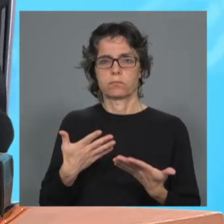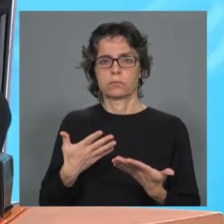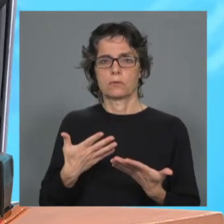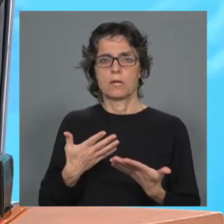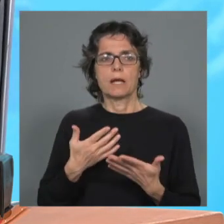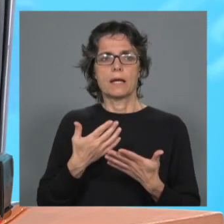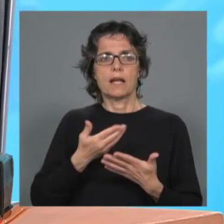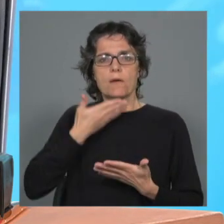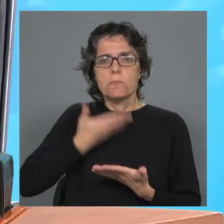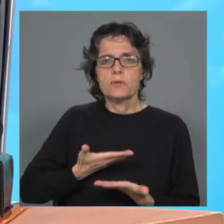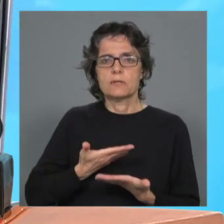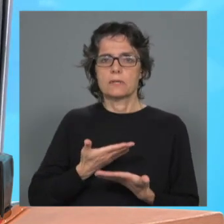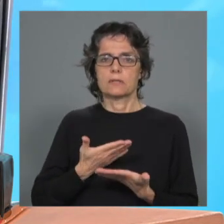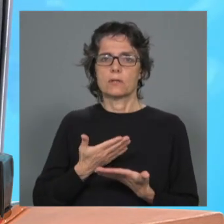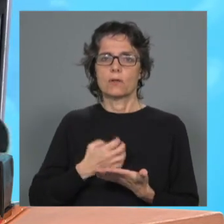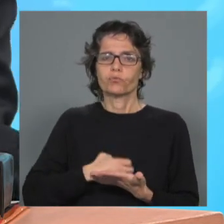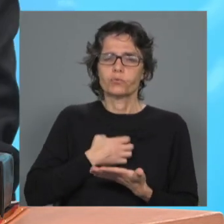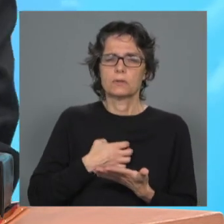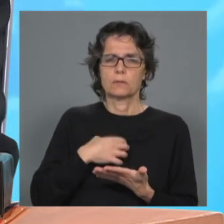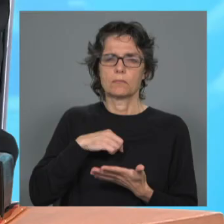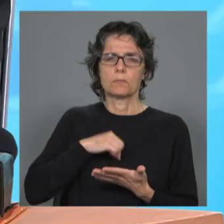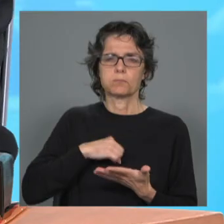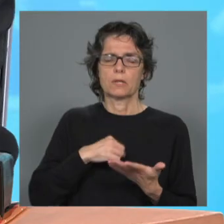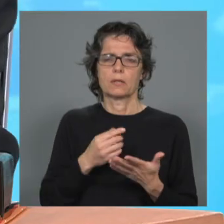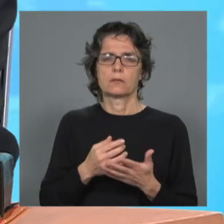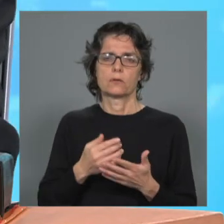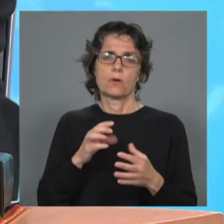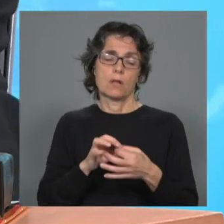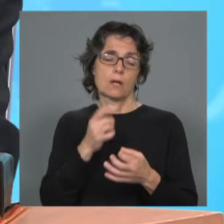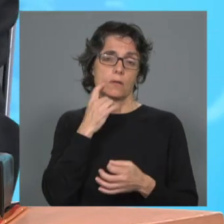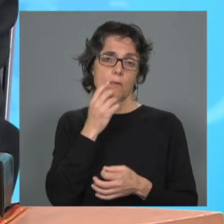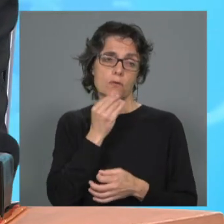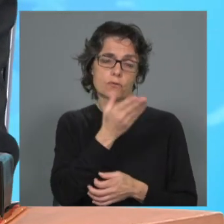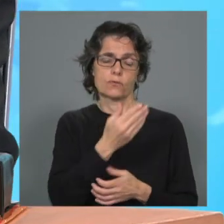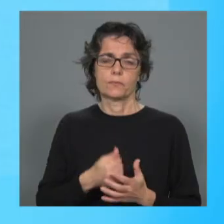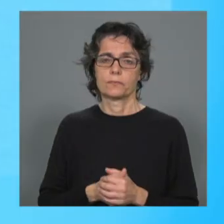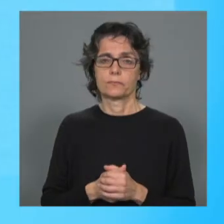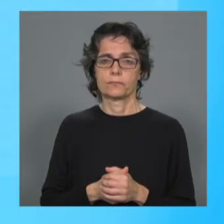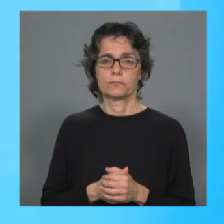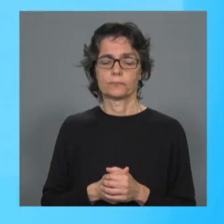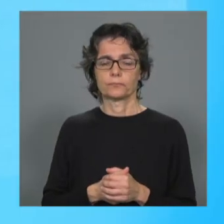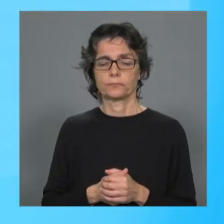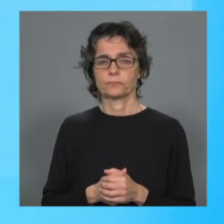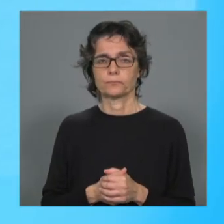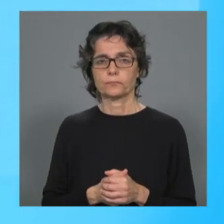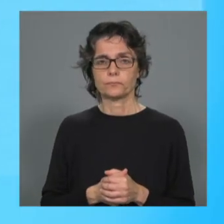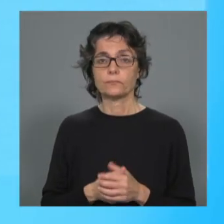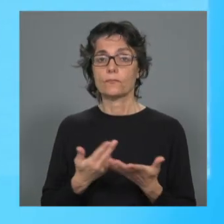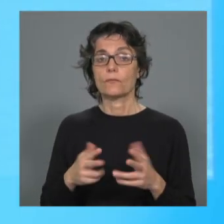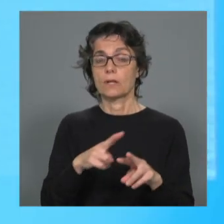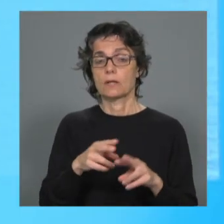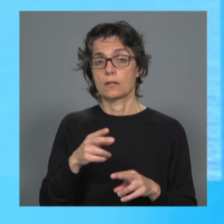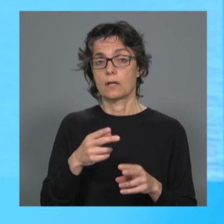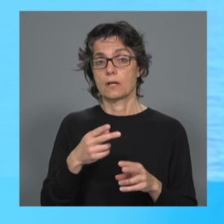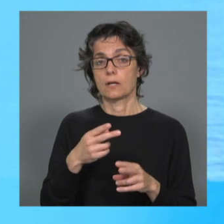de Israel, no seu contexto, que dá sentido à própria Páscoa judaica. Nesta análise que faz, e a partir da